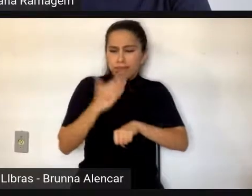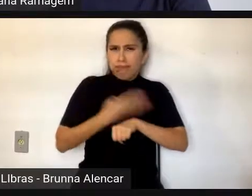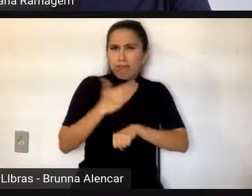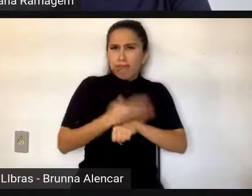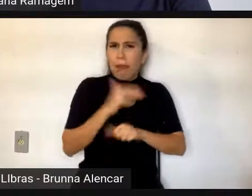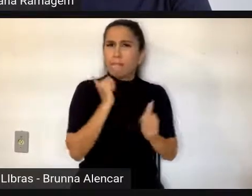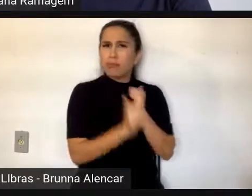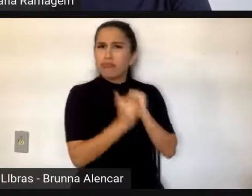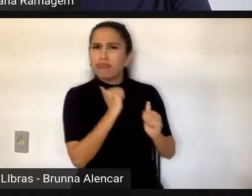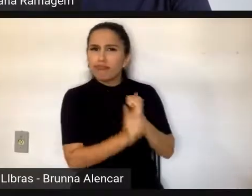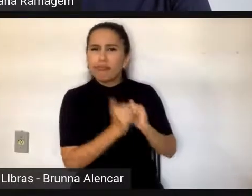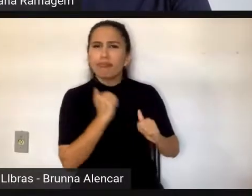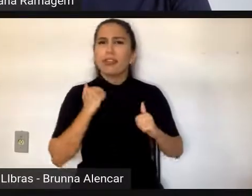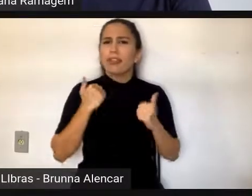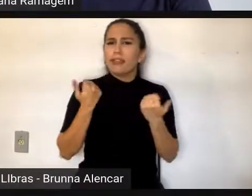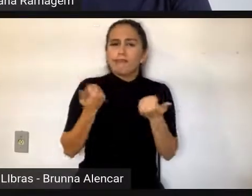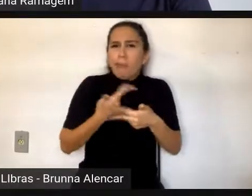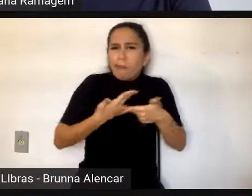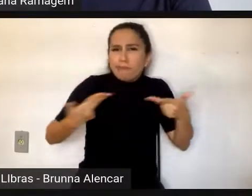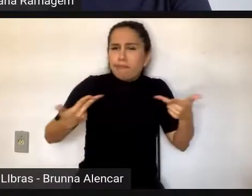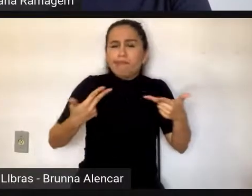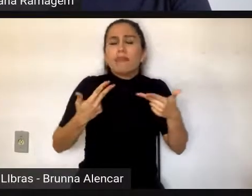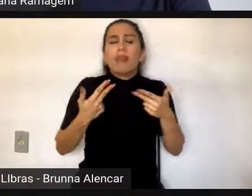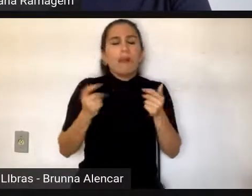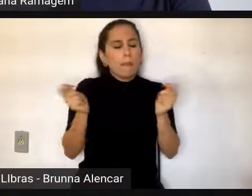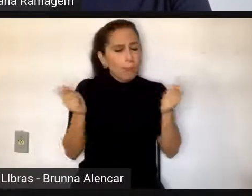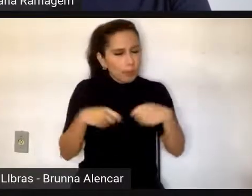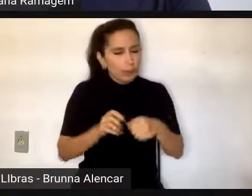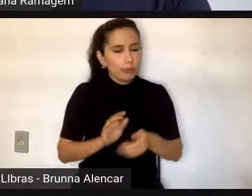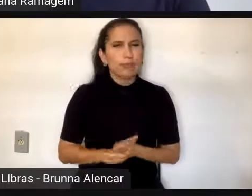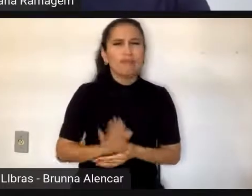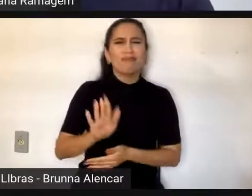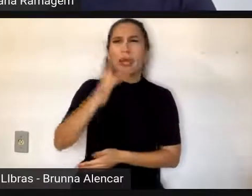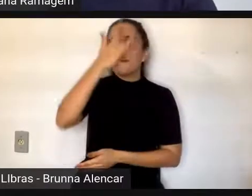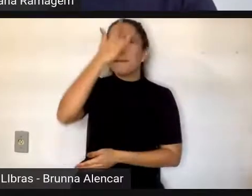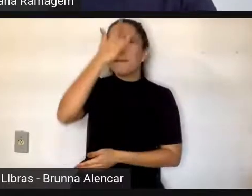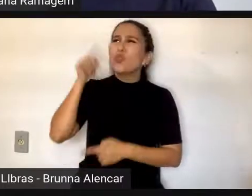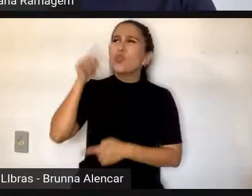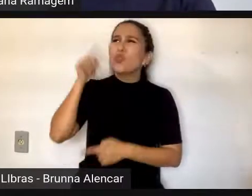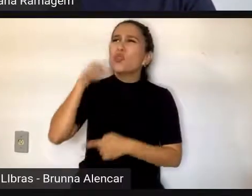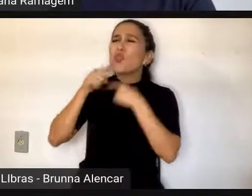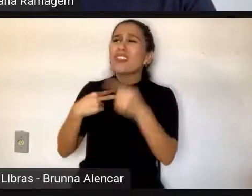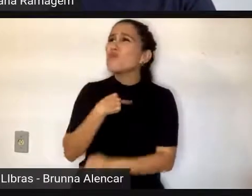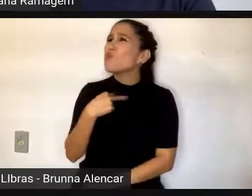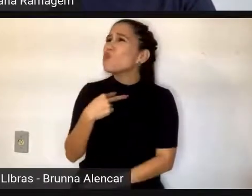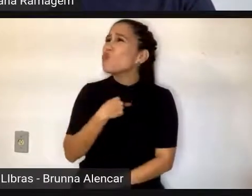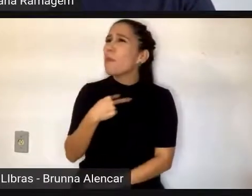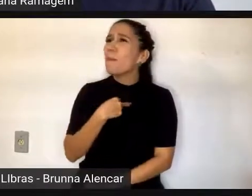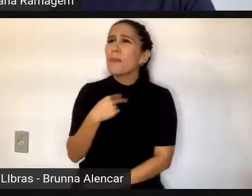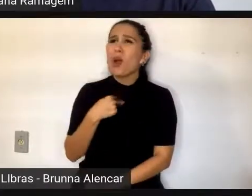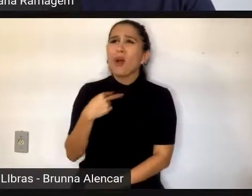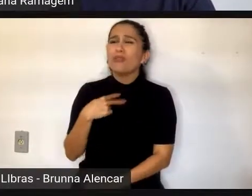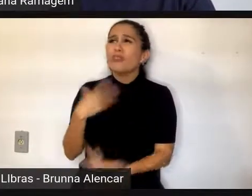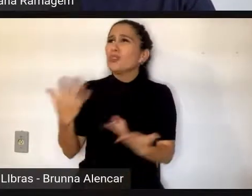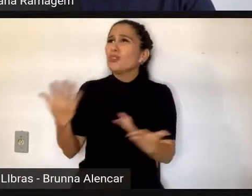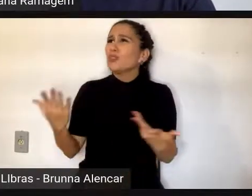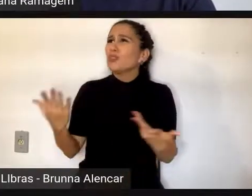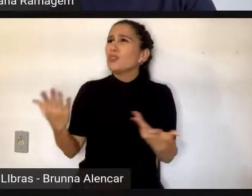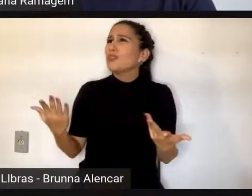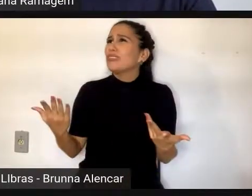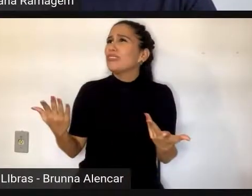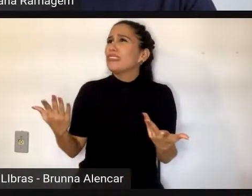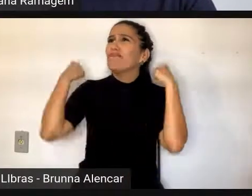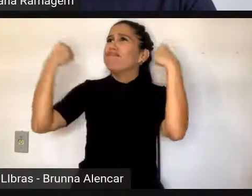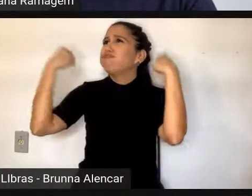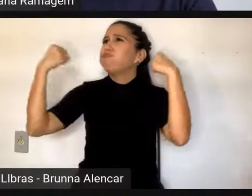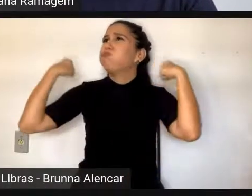dúvida, mas eu não posso ir para a academia, mas o que eu vou fazer em casa? Você vai adaptar